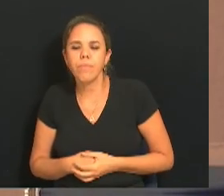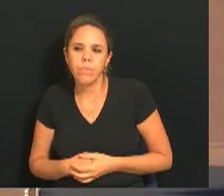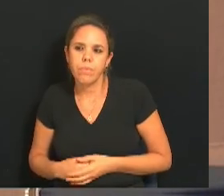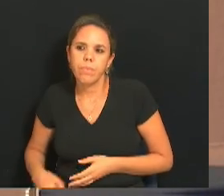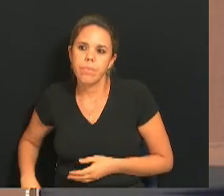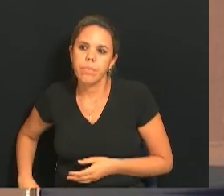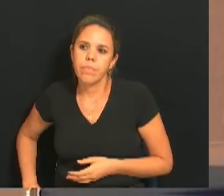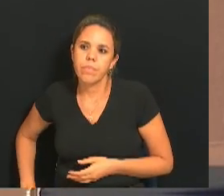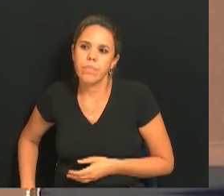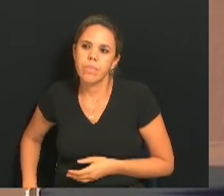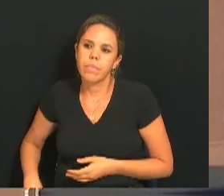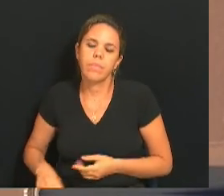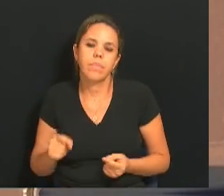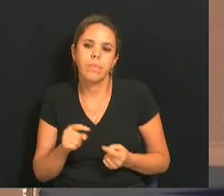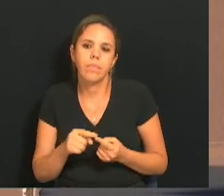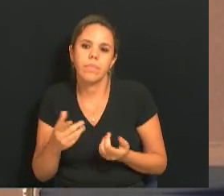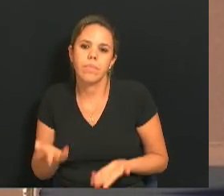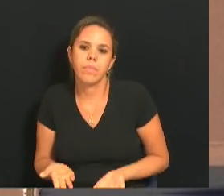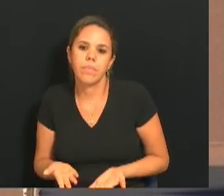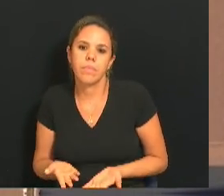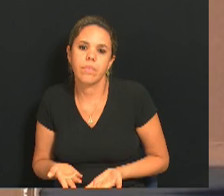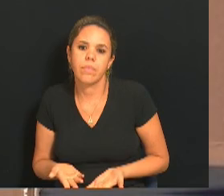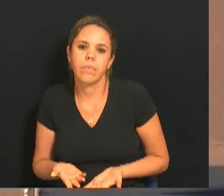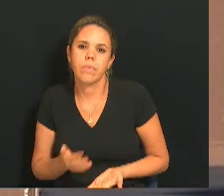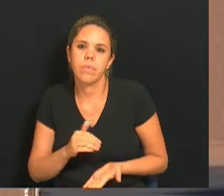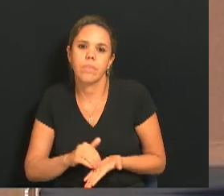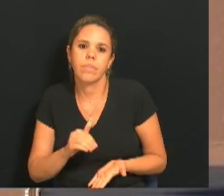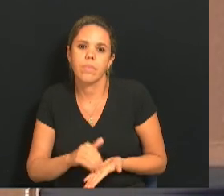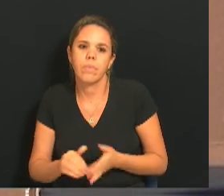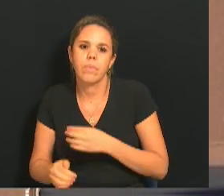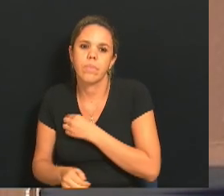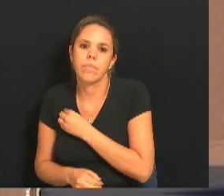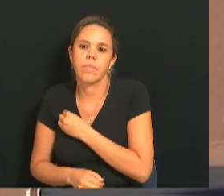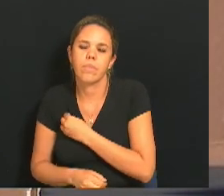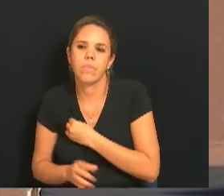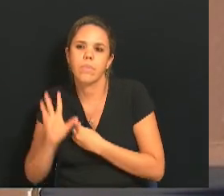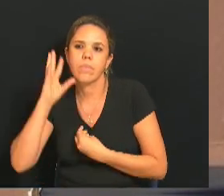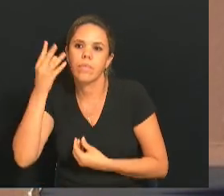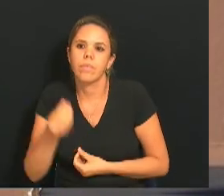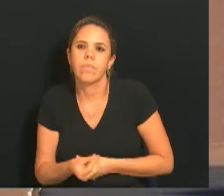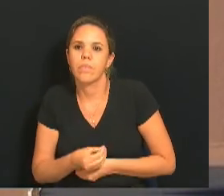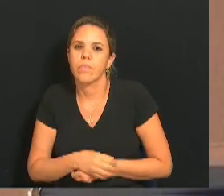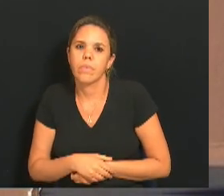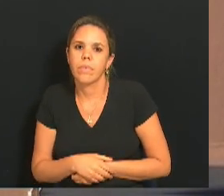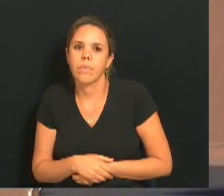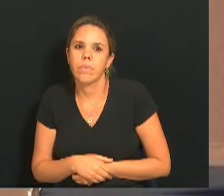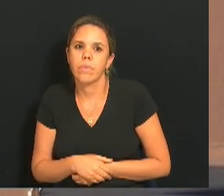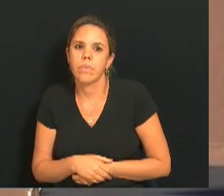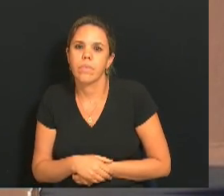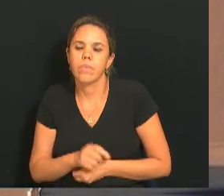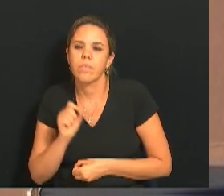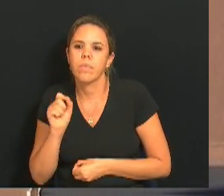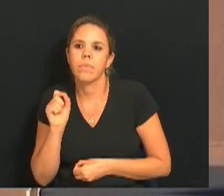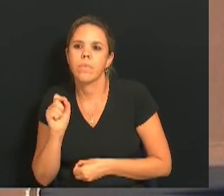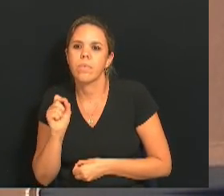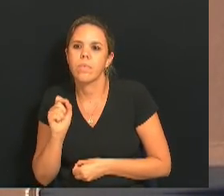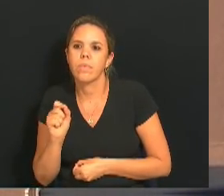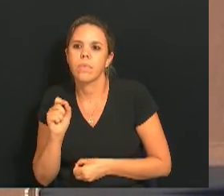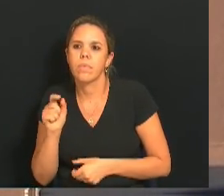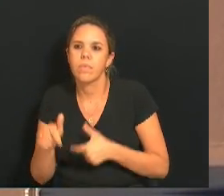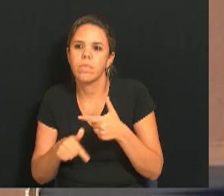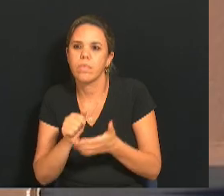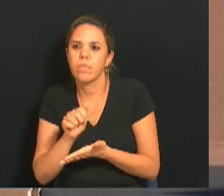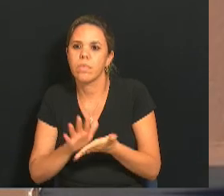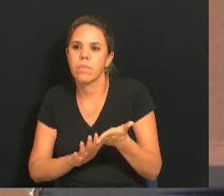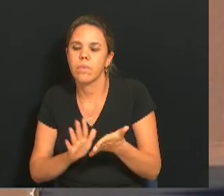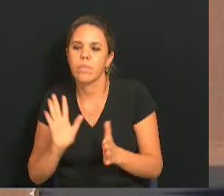no mesmo sentido, né, da secretaria, no sentido de entender que as atividades que ocorreram